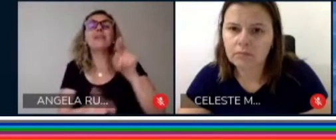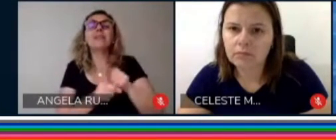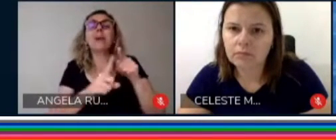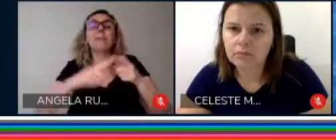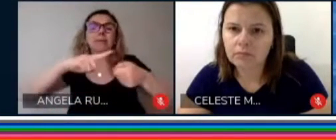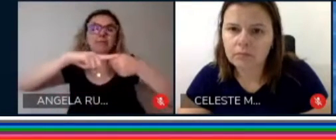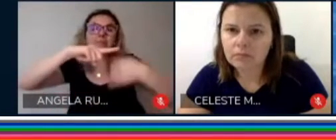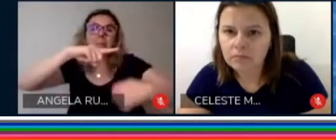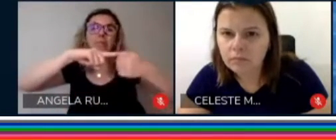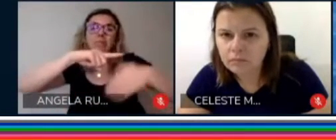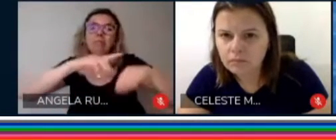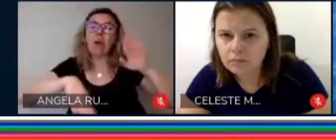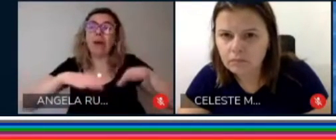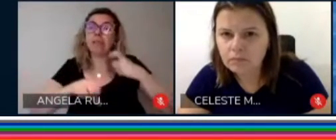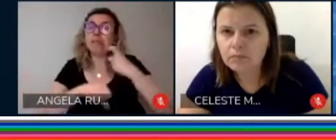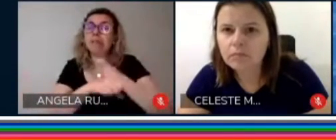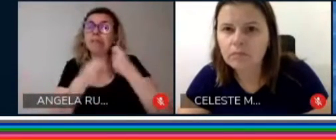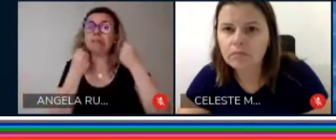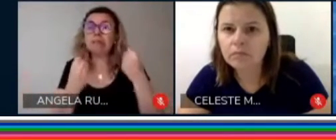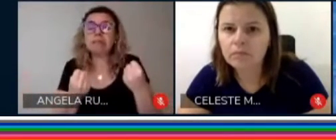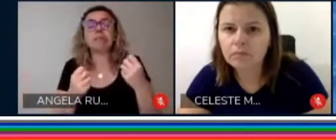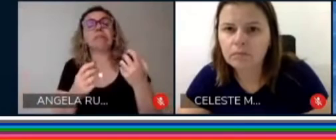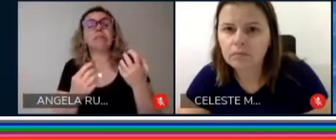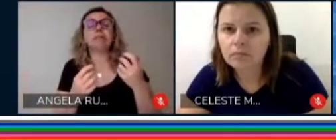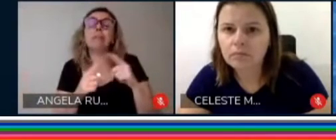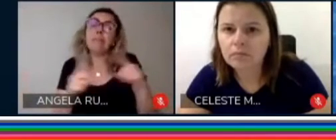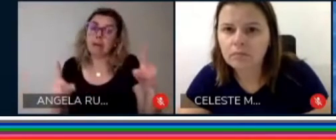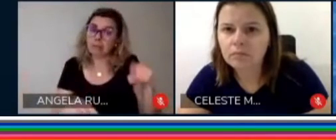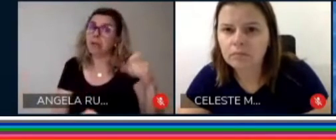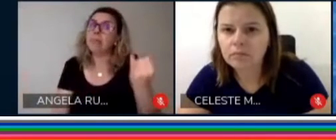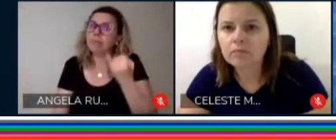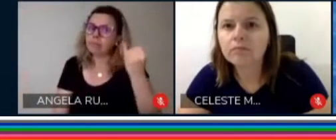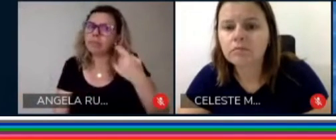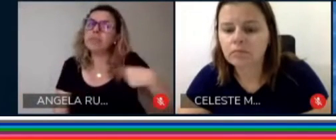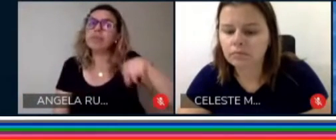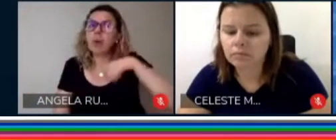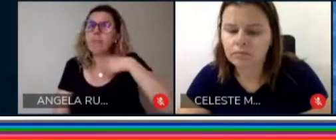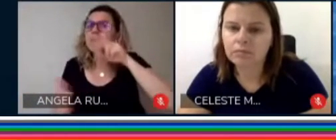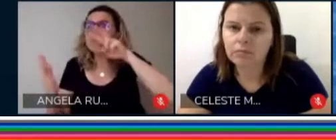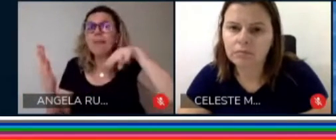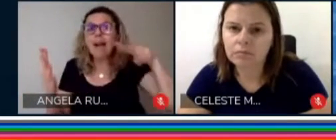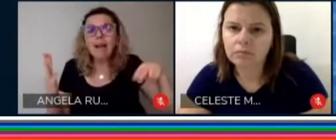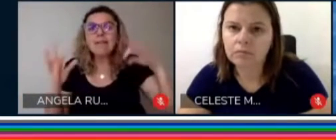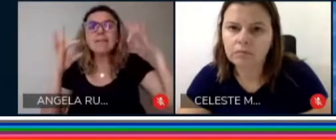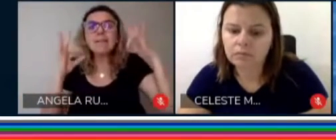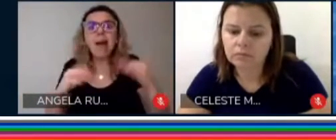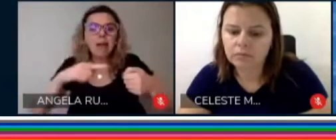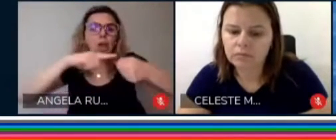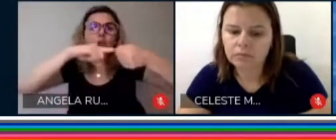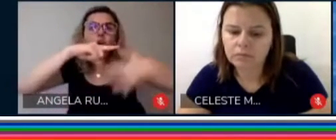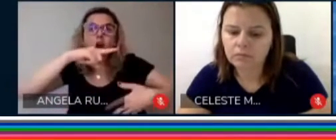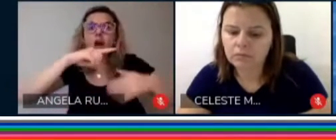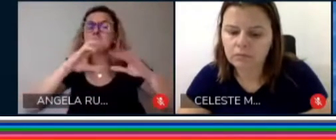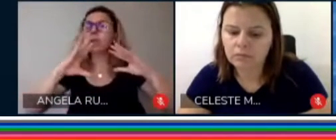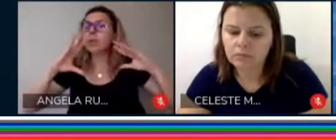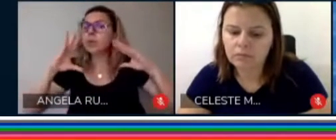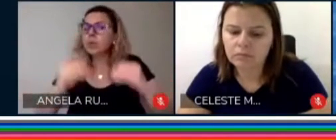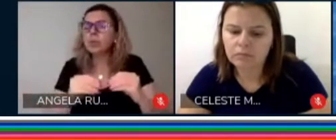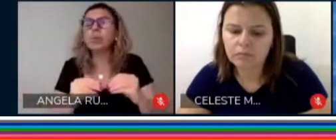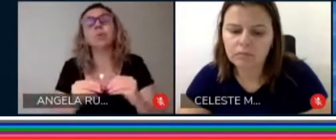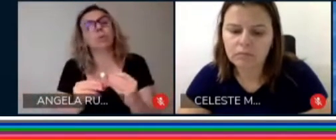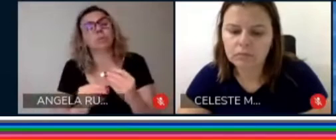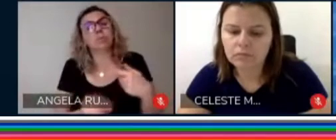vezes enchem o saco, mas são super importantes, né? A gente tem que estar atento a com quem aquele trabalho em que a gente vai se